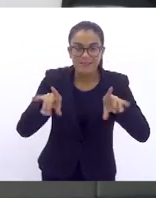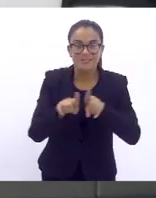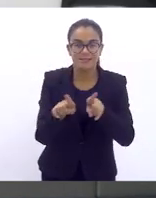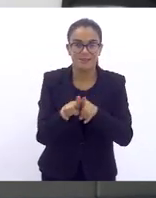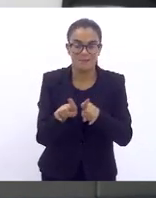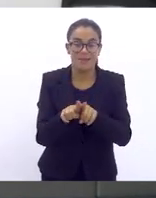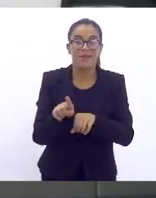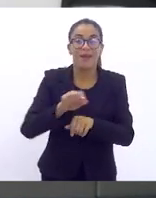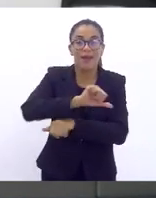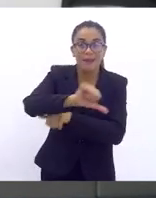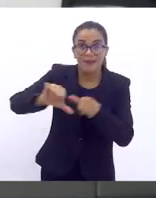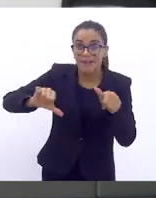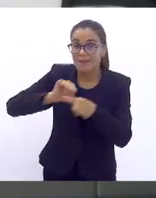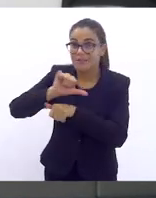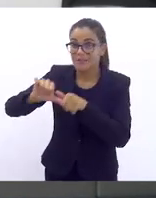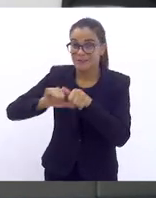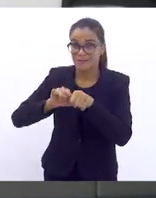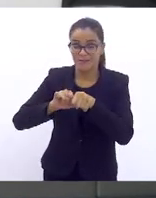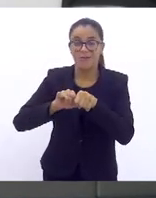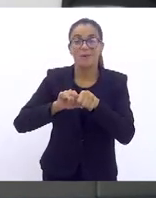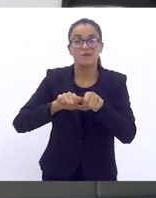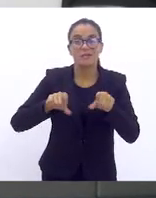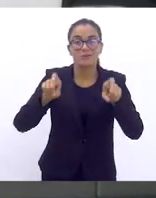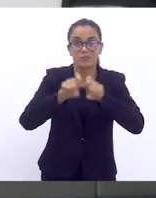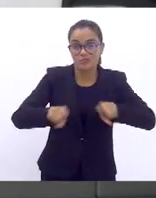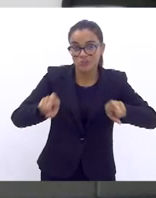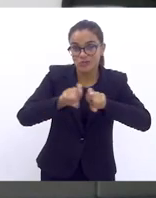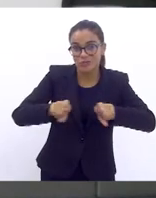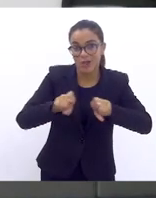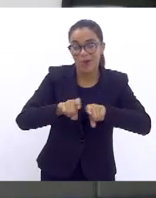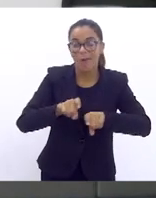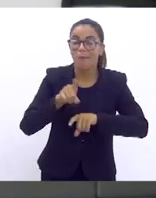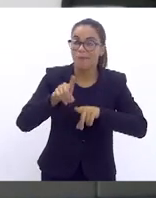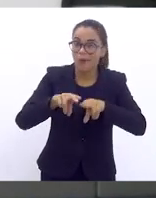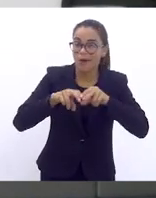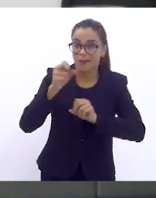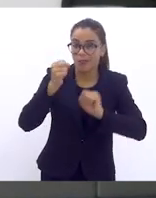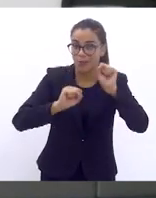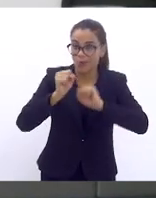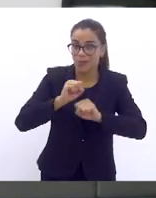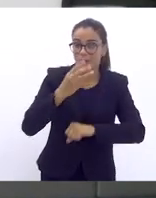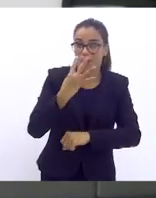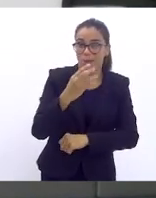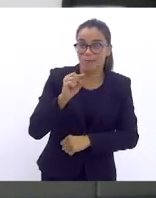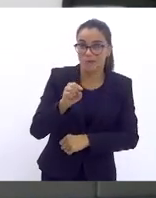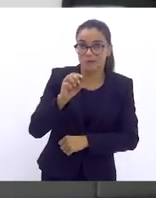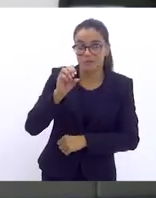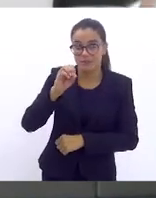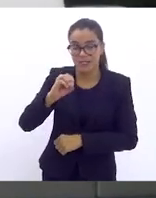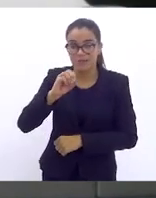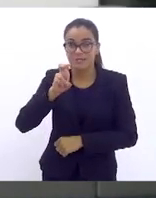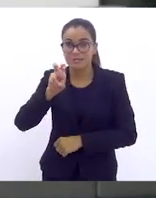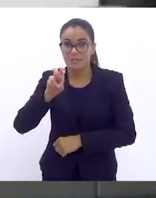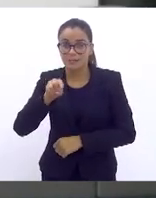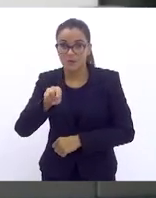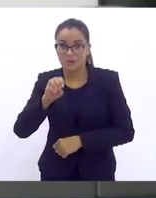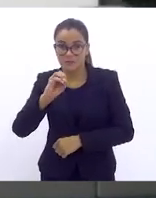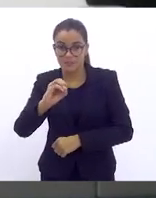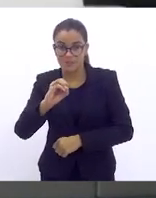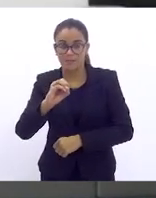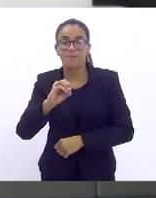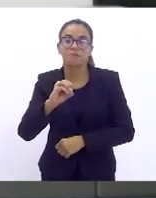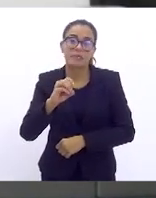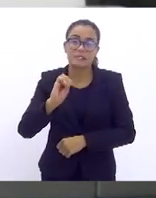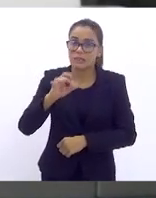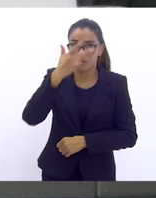a transformação digital especialmente para indústria 4.0 e 5.0 né porque se nós não tivermos